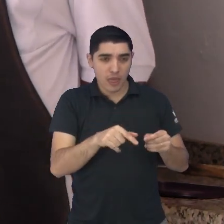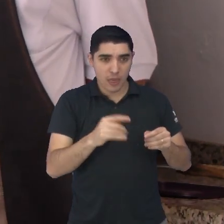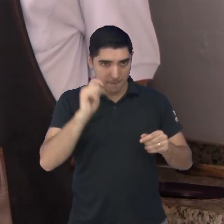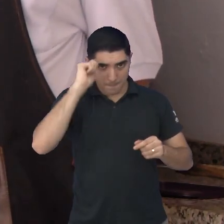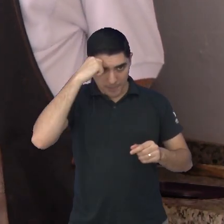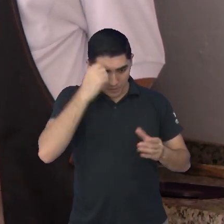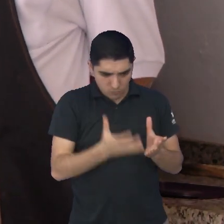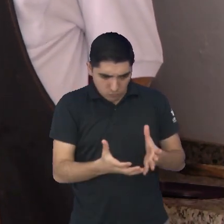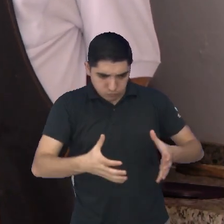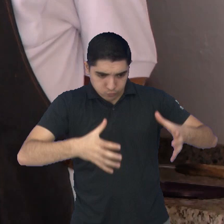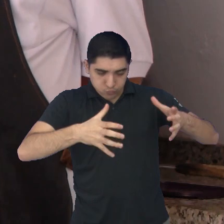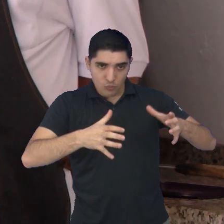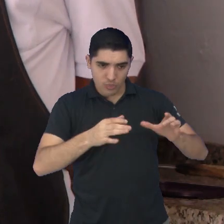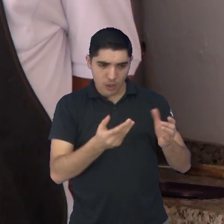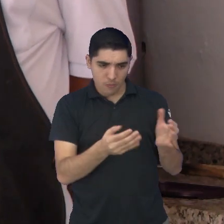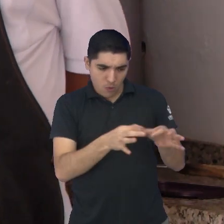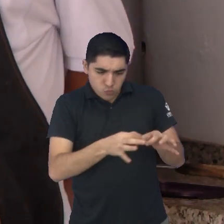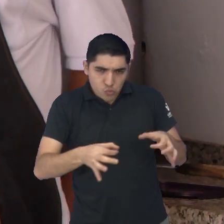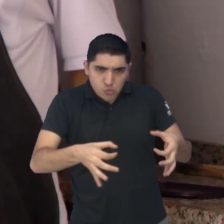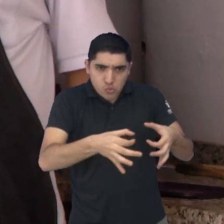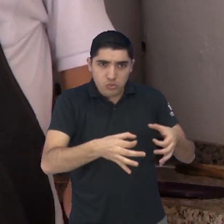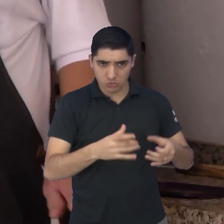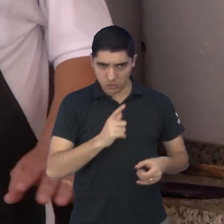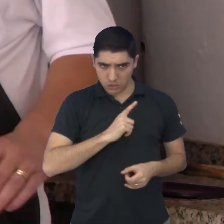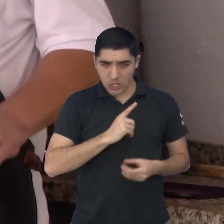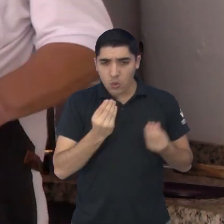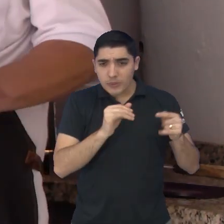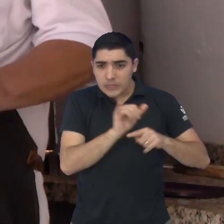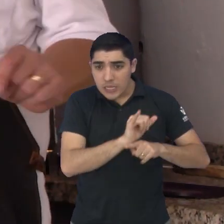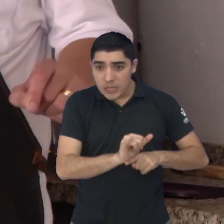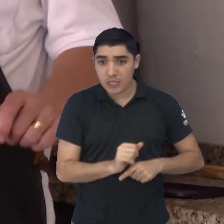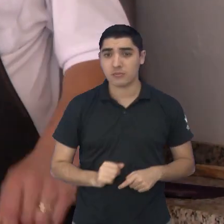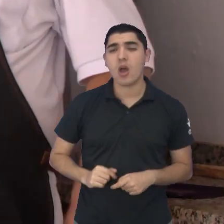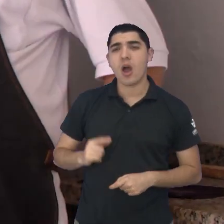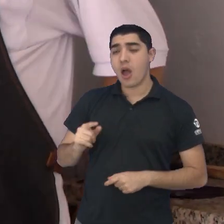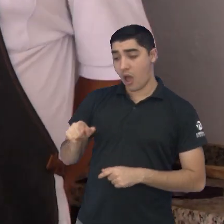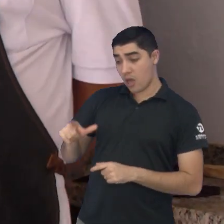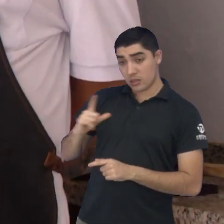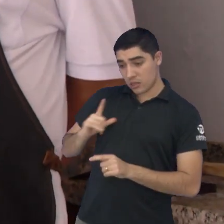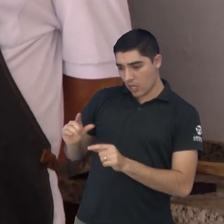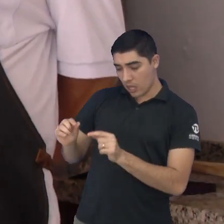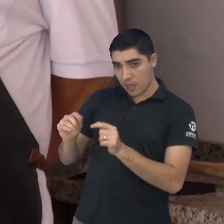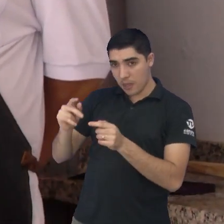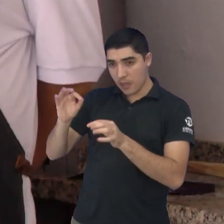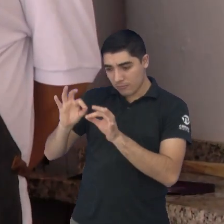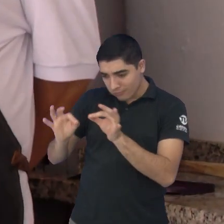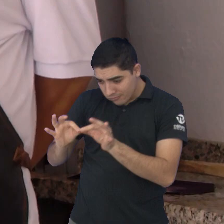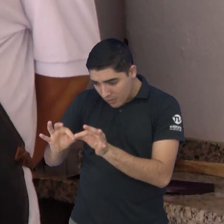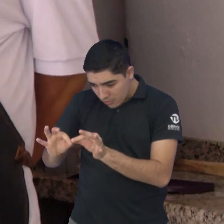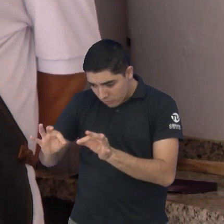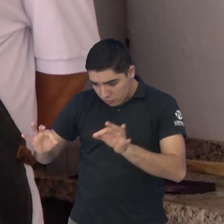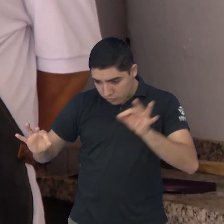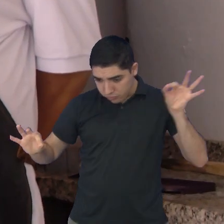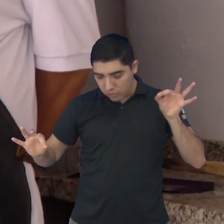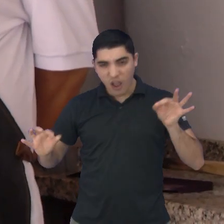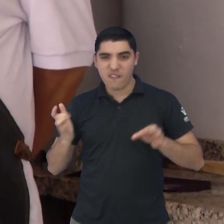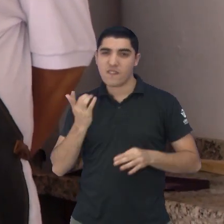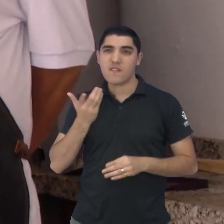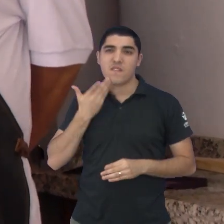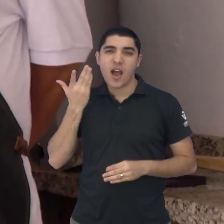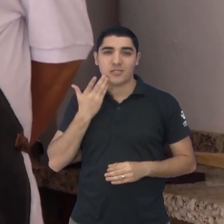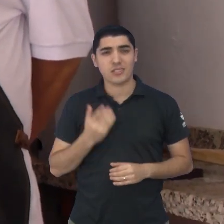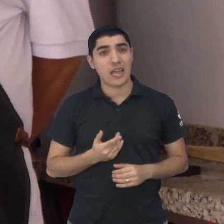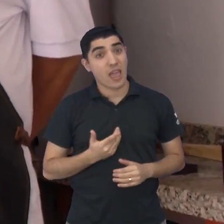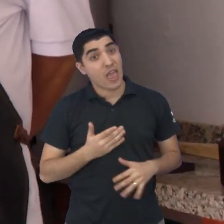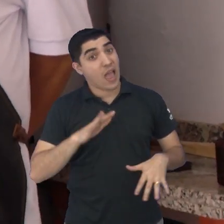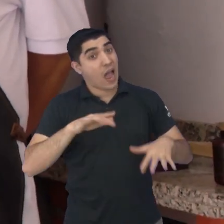né? Tem alguma técnica, tem um segredo, seu Júlio? Se nós dar sorte, só puxar o cordãozinho é tudo. Tomara que dê sorte no carvão, né? Não necessariamente,